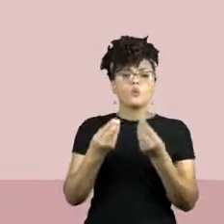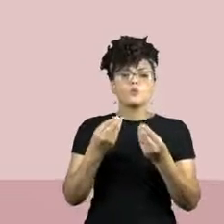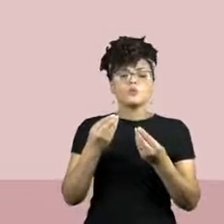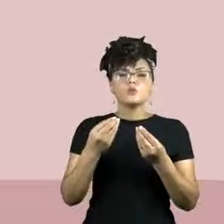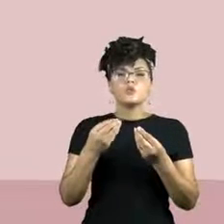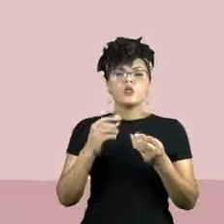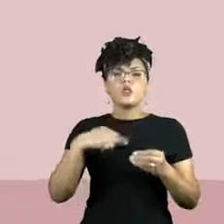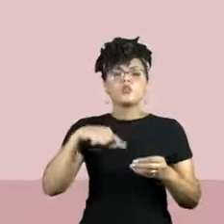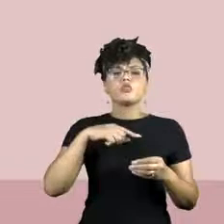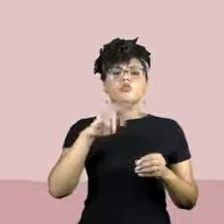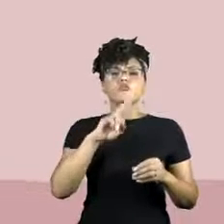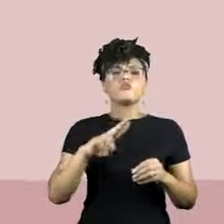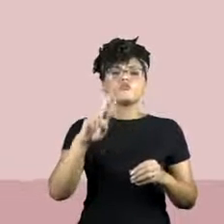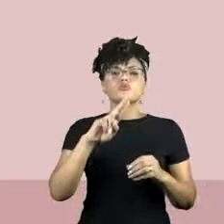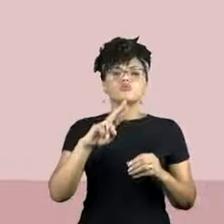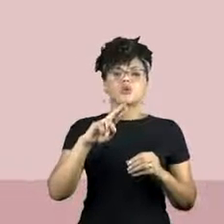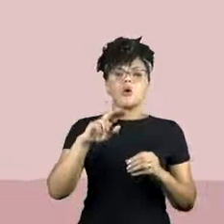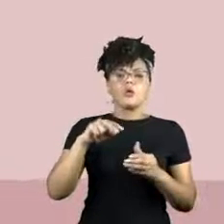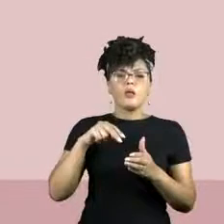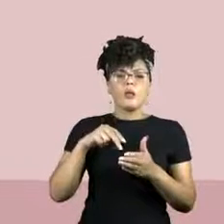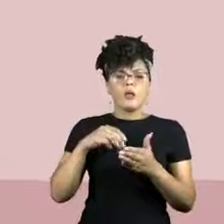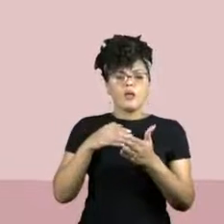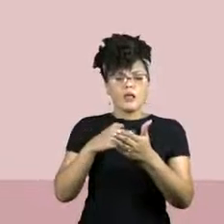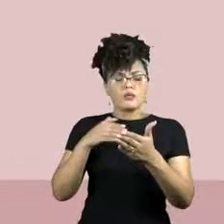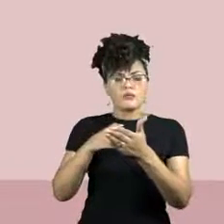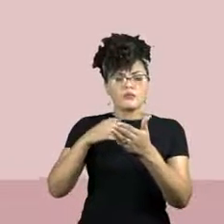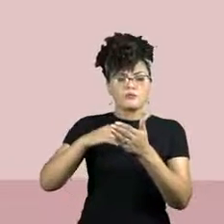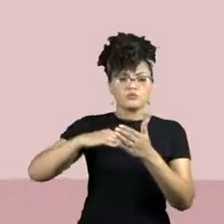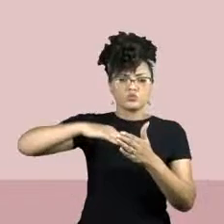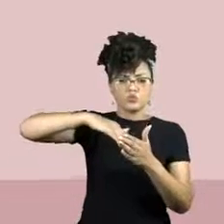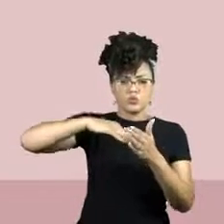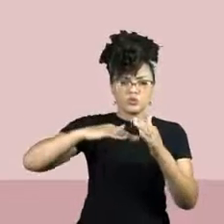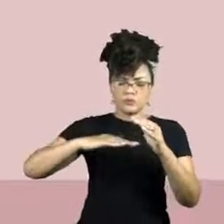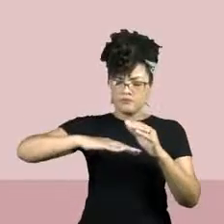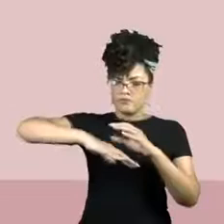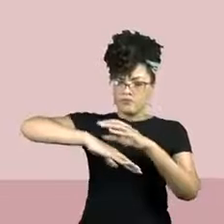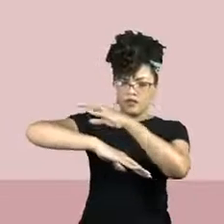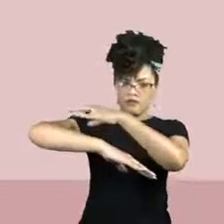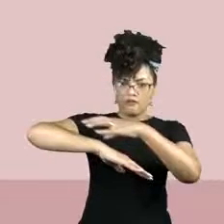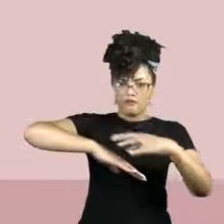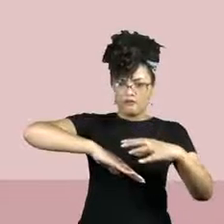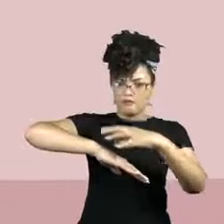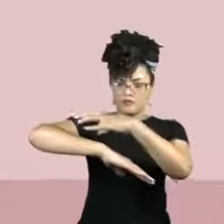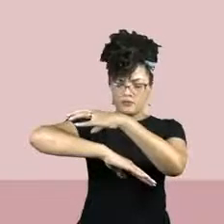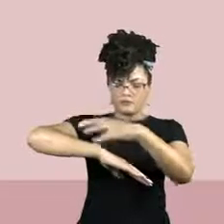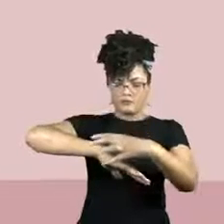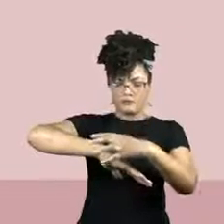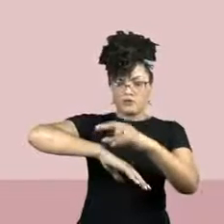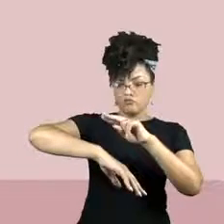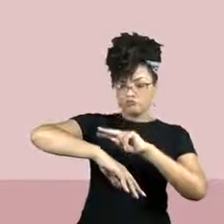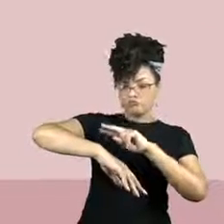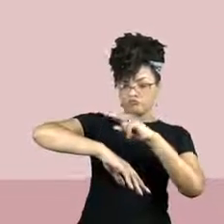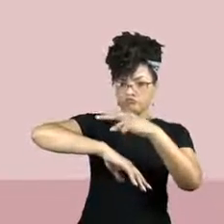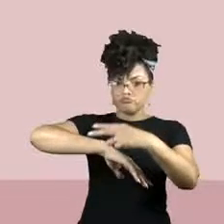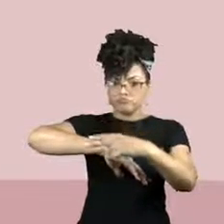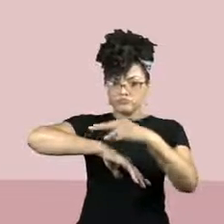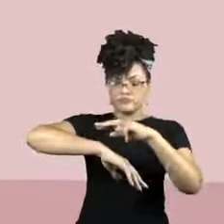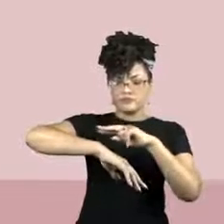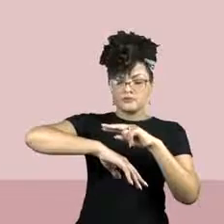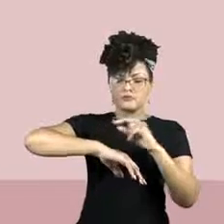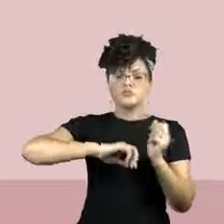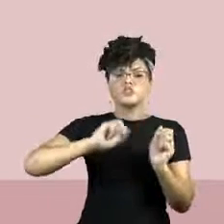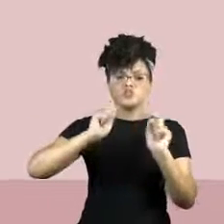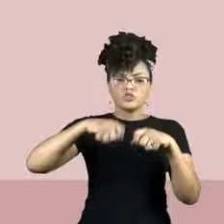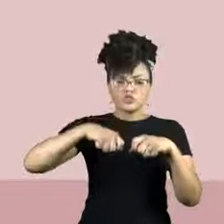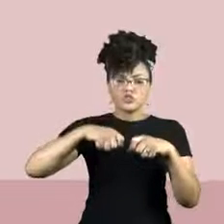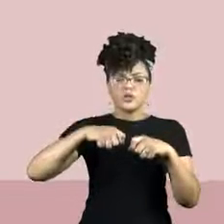uma resistência ao cisalhamento? A resistência ao cisalhamento na interface entre a superfície. Tá? Resistência ao cisalhamento foi já